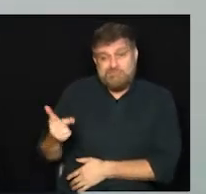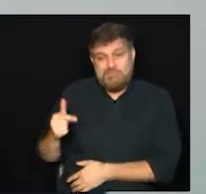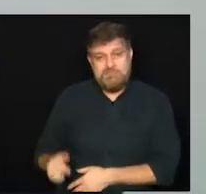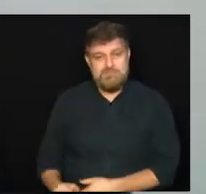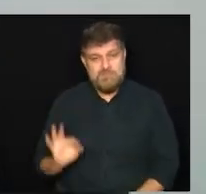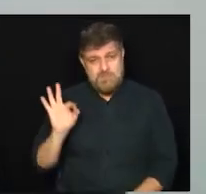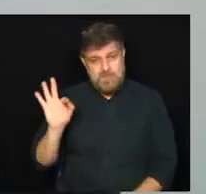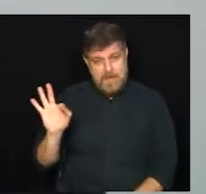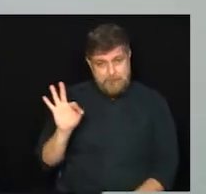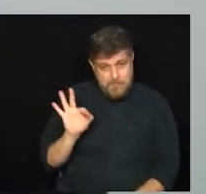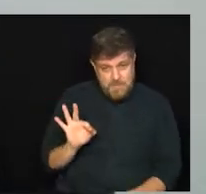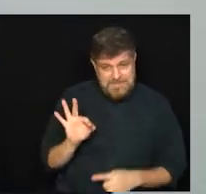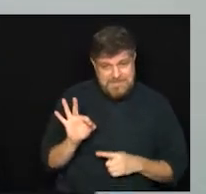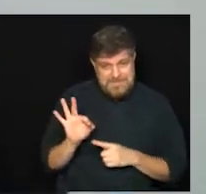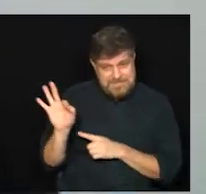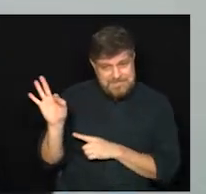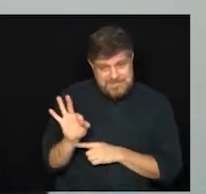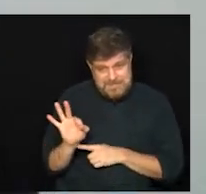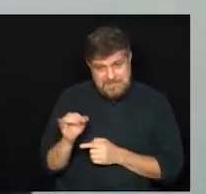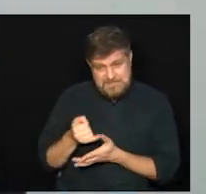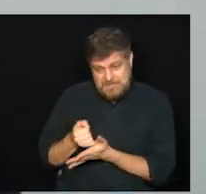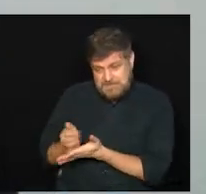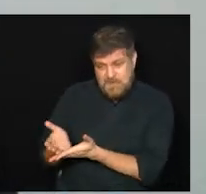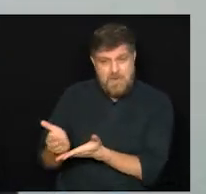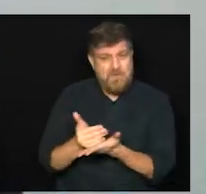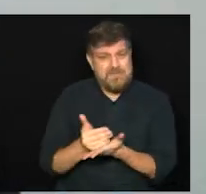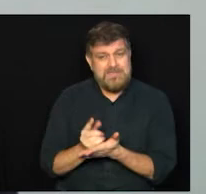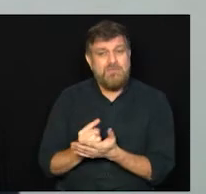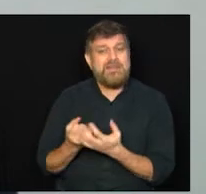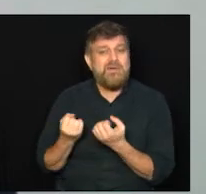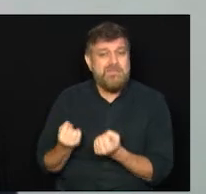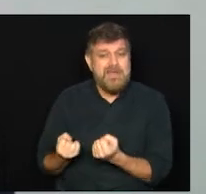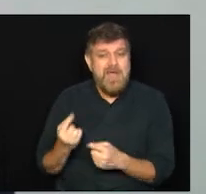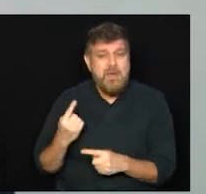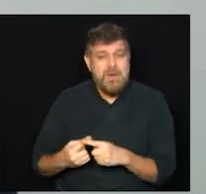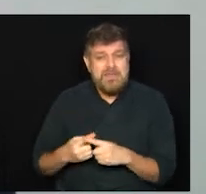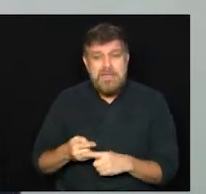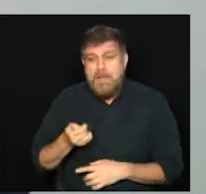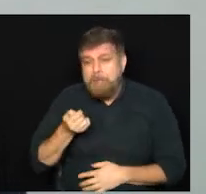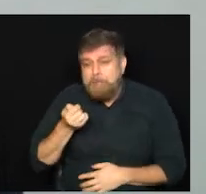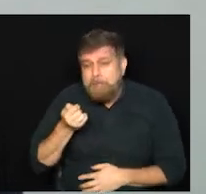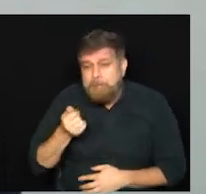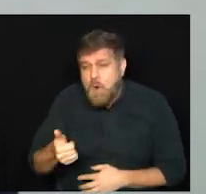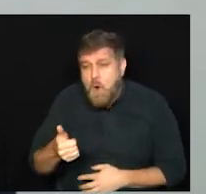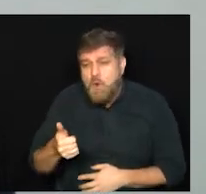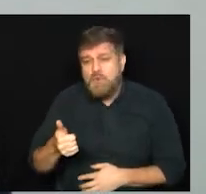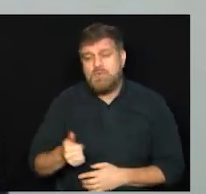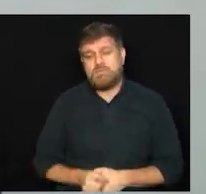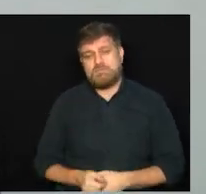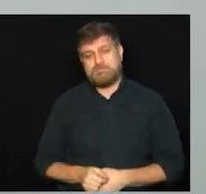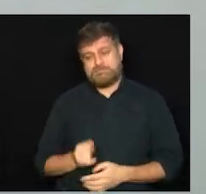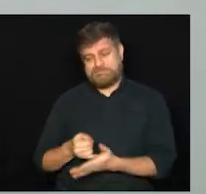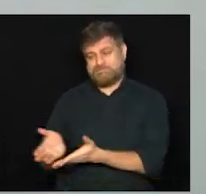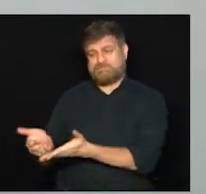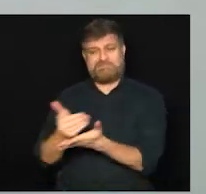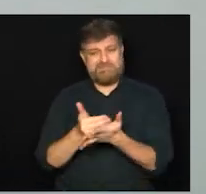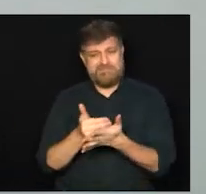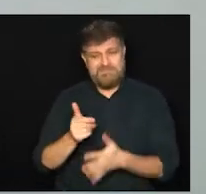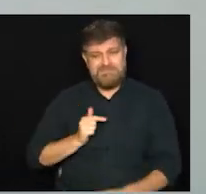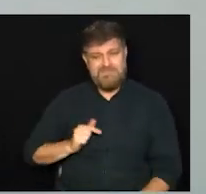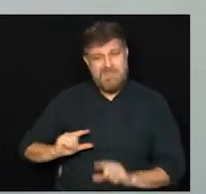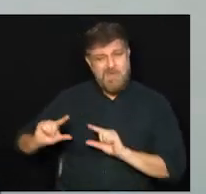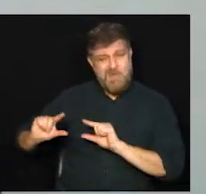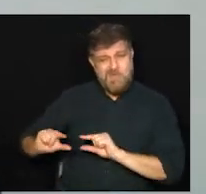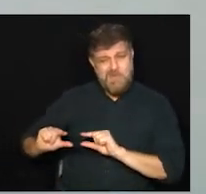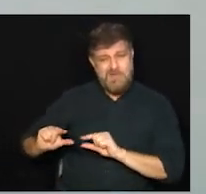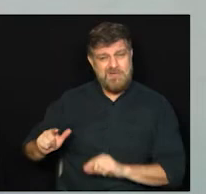percentual do imposto ele não fica tão pesado. Por isso que o PERSE ele tem um impacto pequeno, porque o